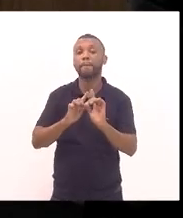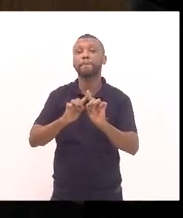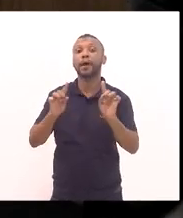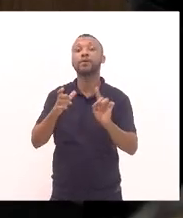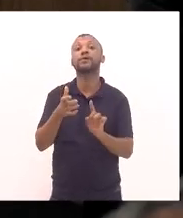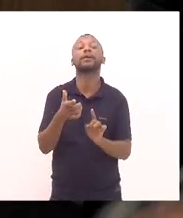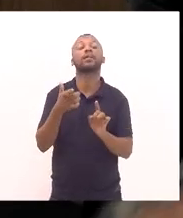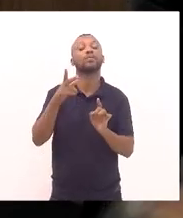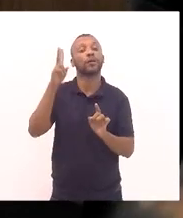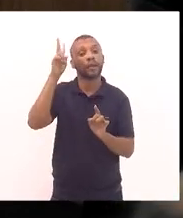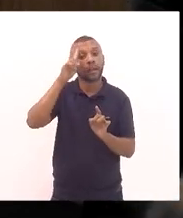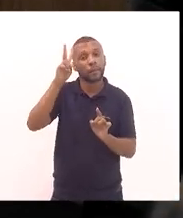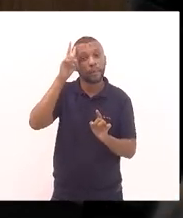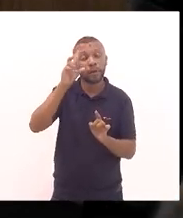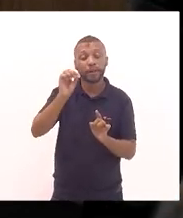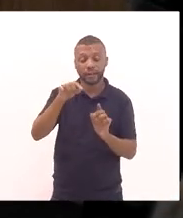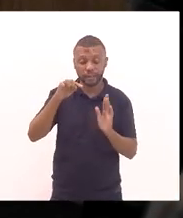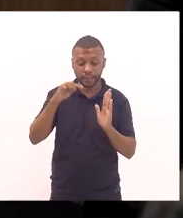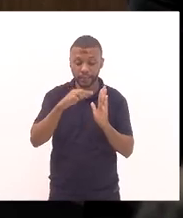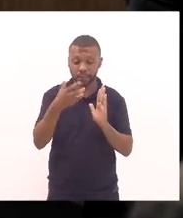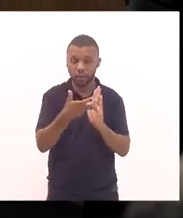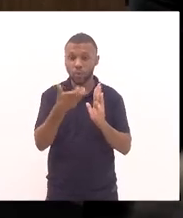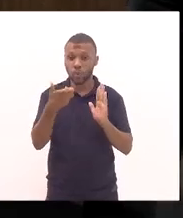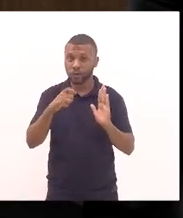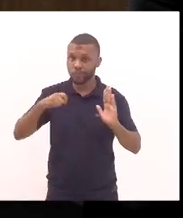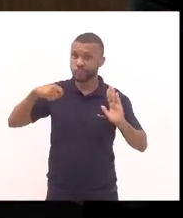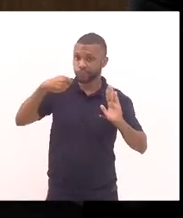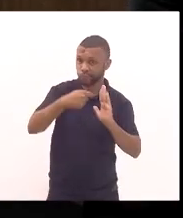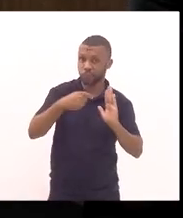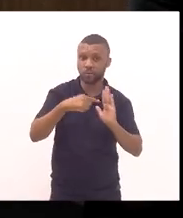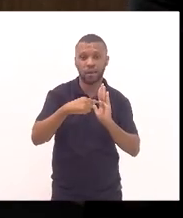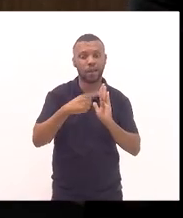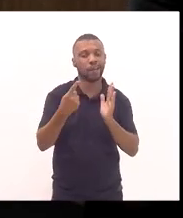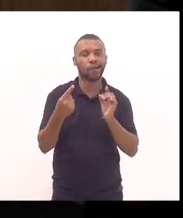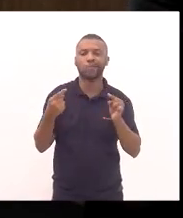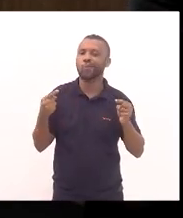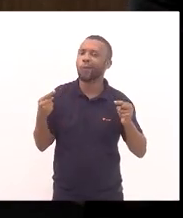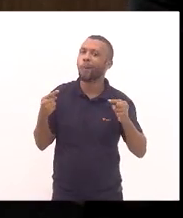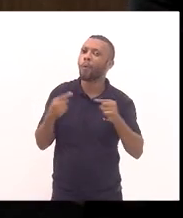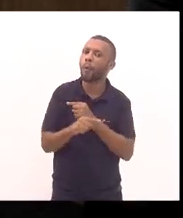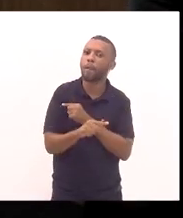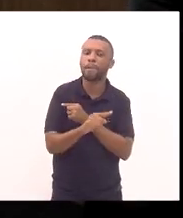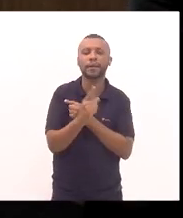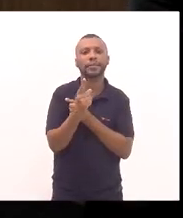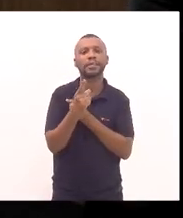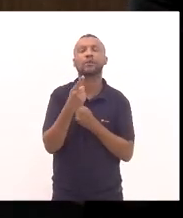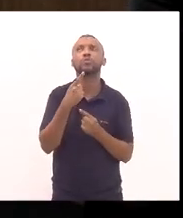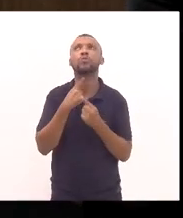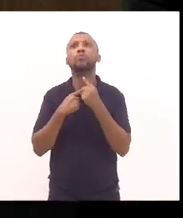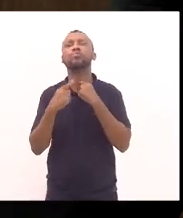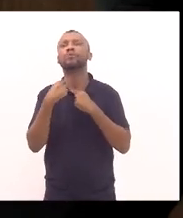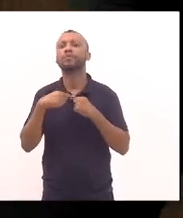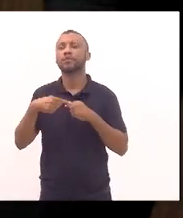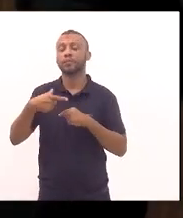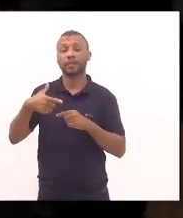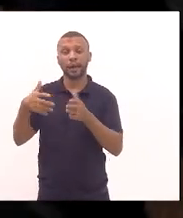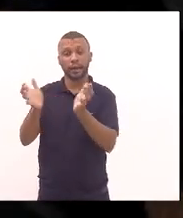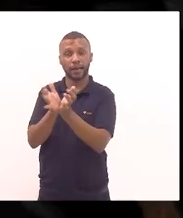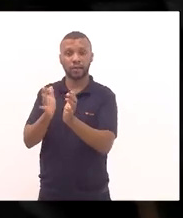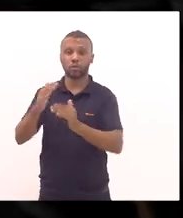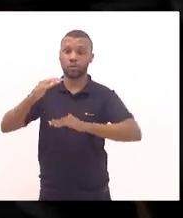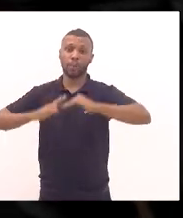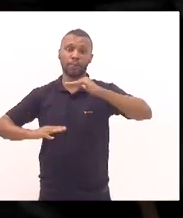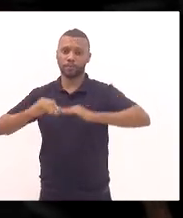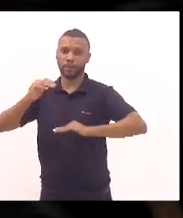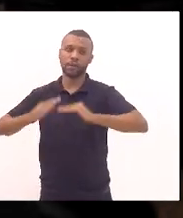que esse destaque não vai ao encontro dos anseios dos policiais civis.